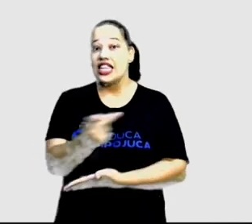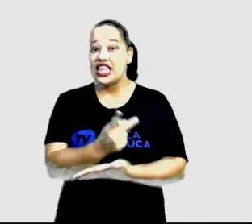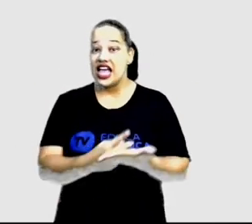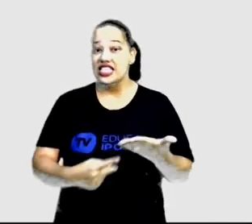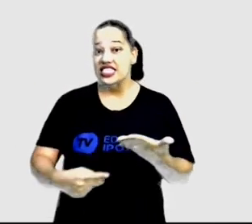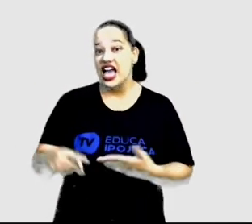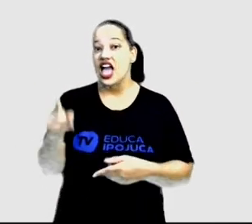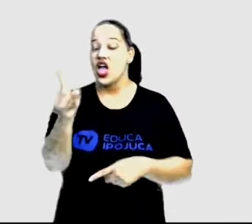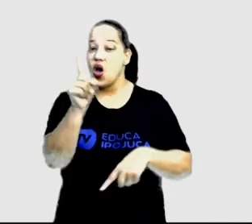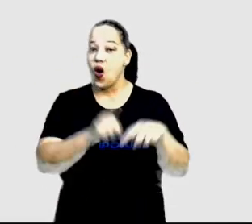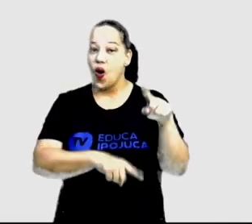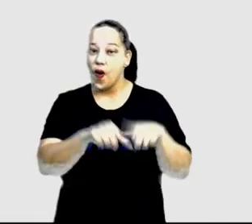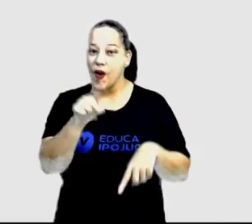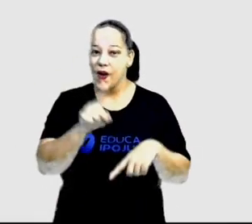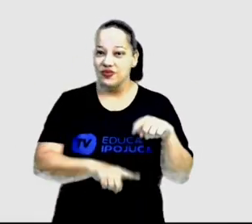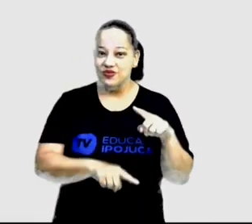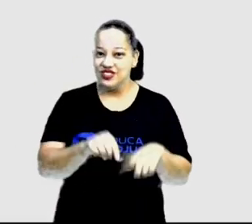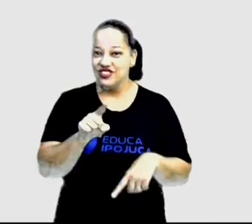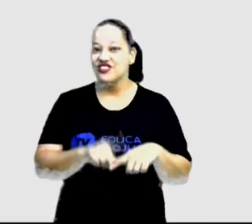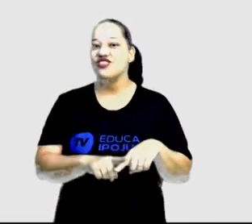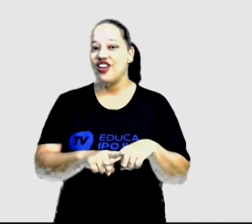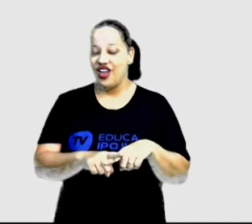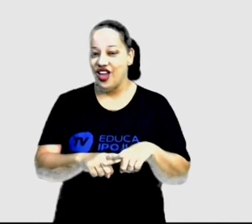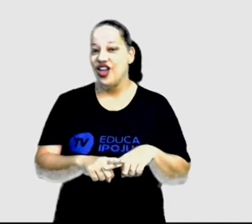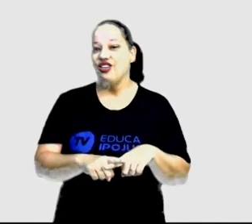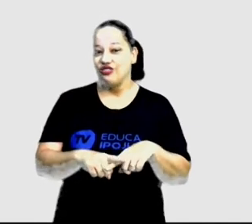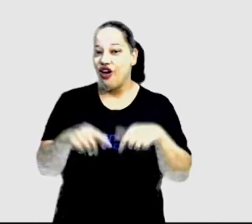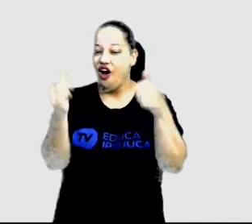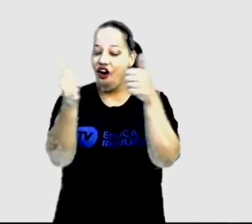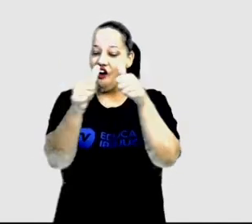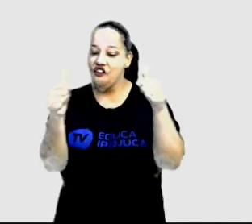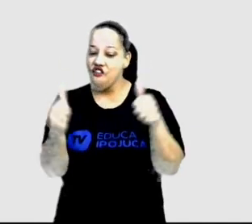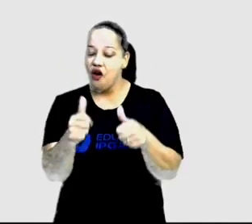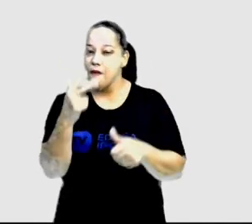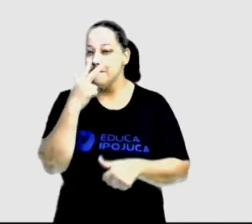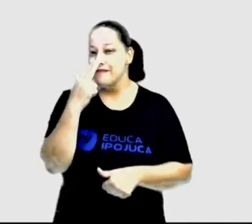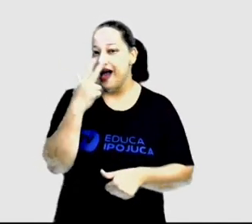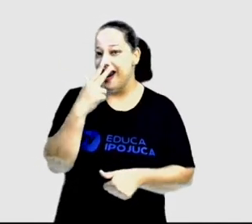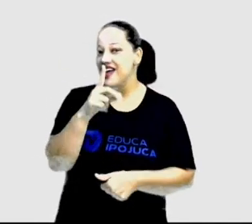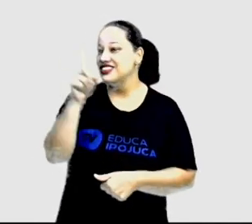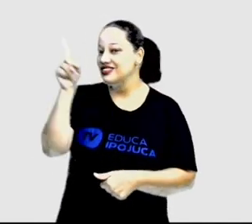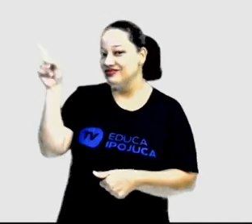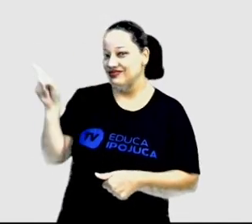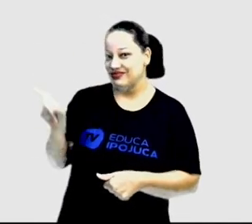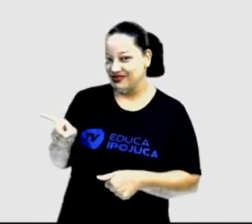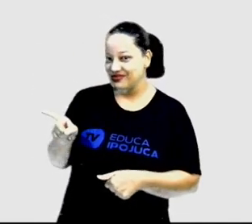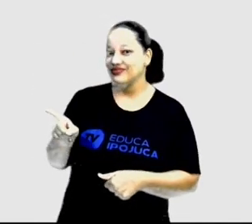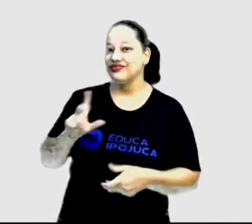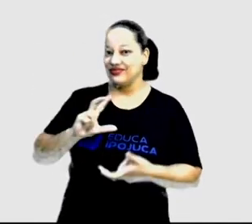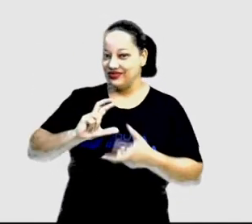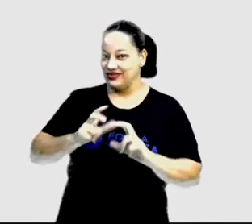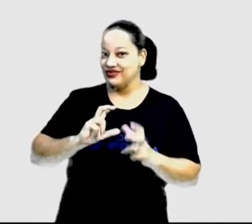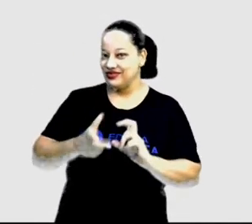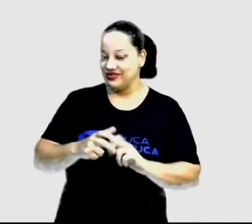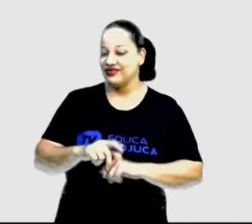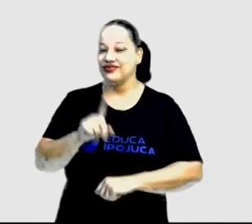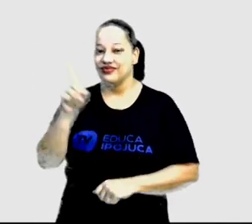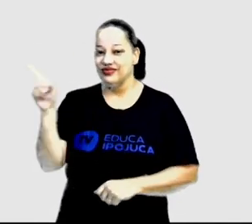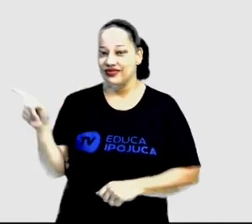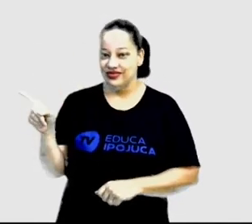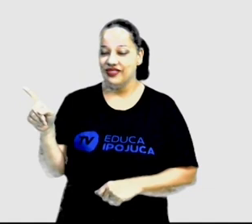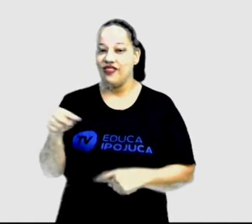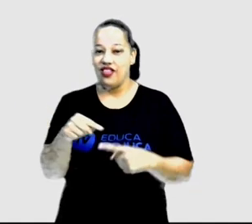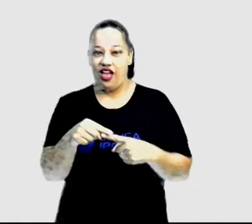tenham a forma parecida a esses sólidos geométricos, que são eles: